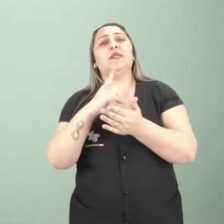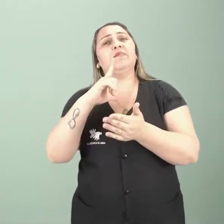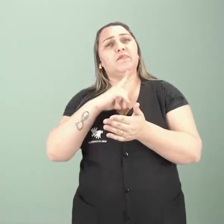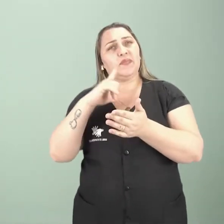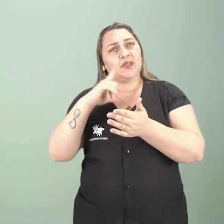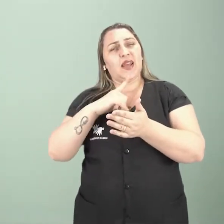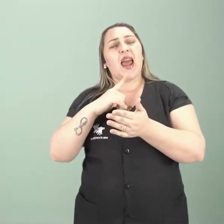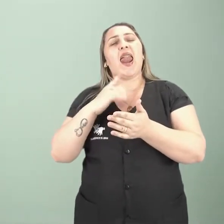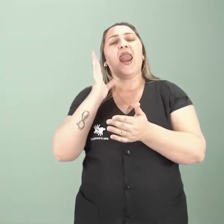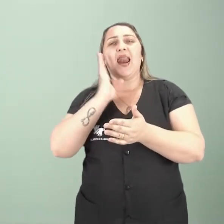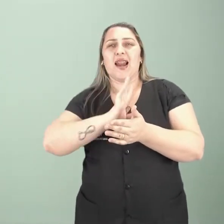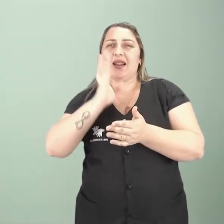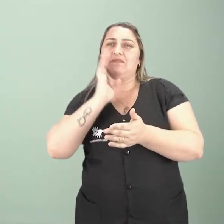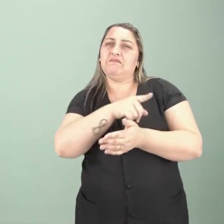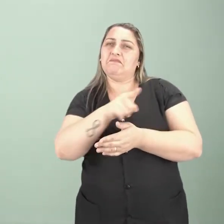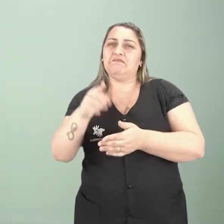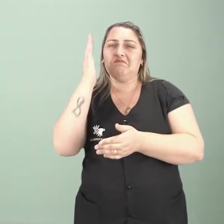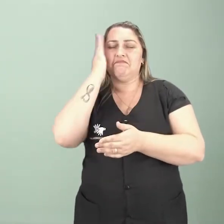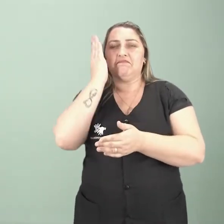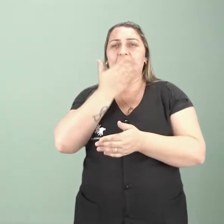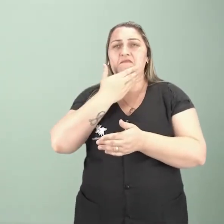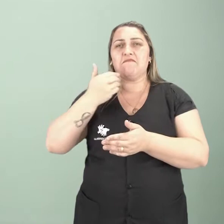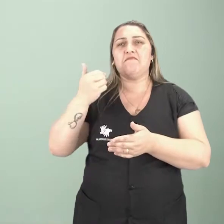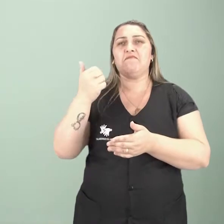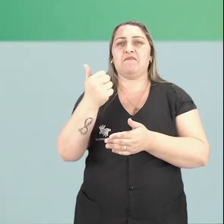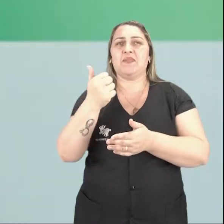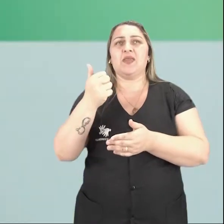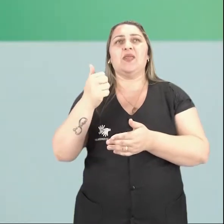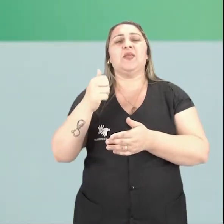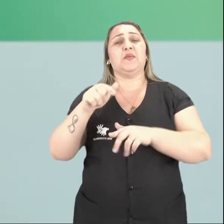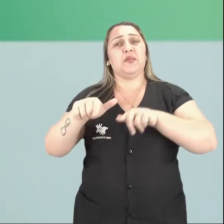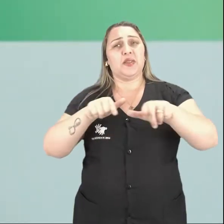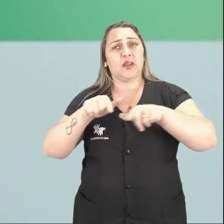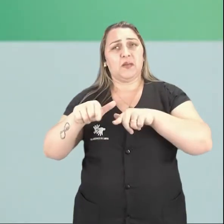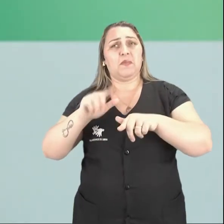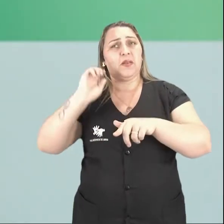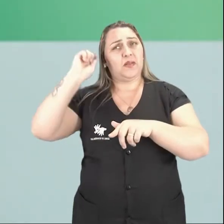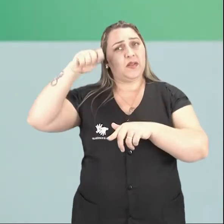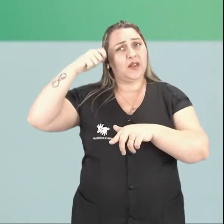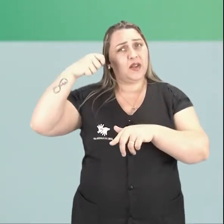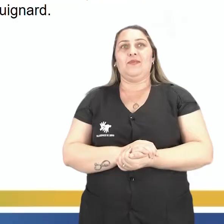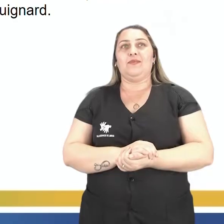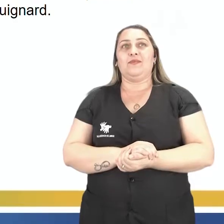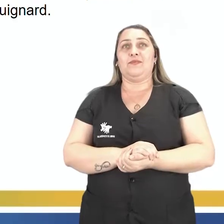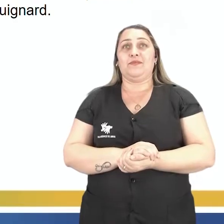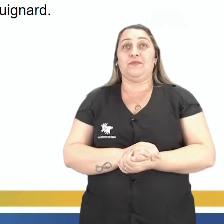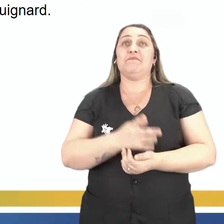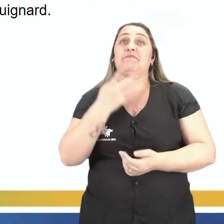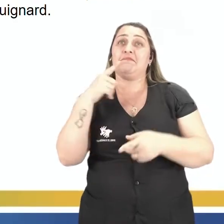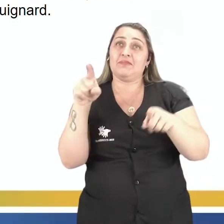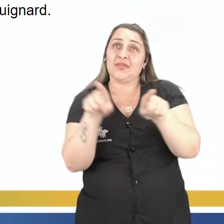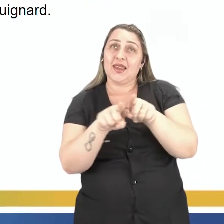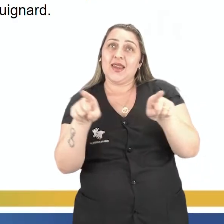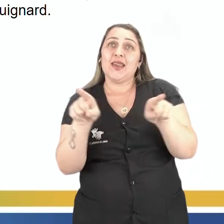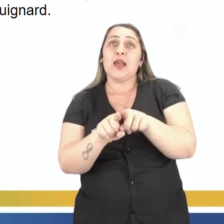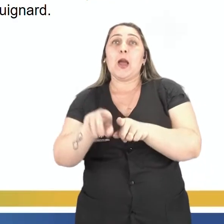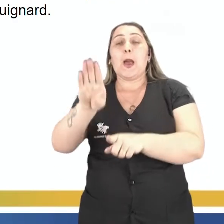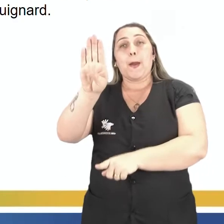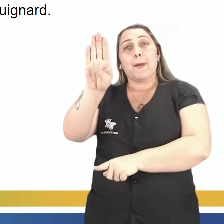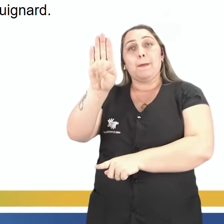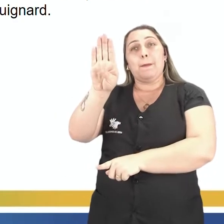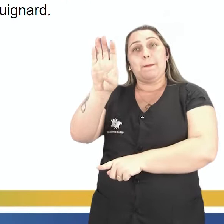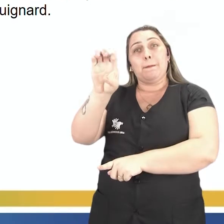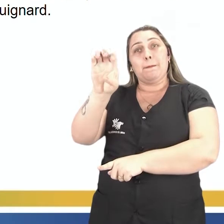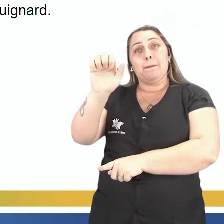ver que é bem bacana e vocês vão entender um pouquinho mais sobre o trabalho desse artista, certo? E nós vamos falar também, gente, sobre